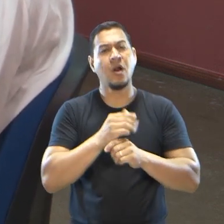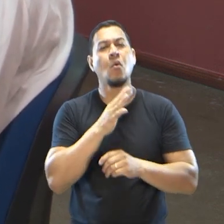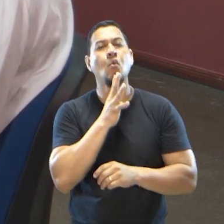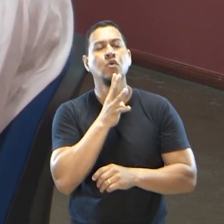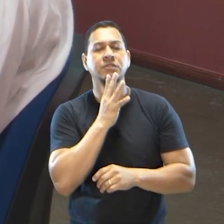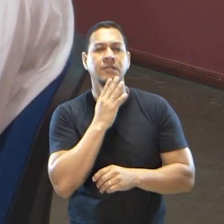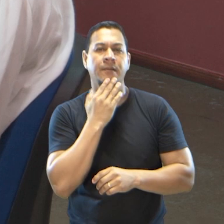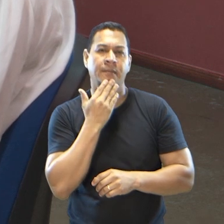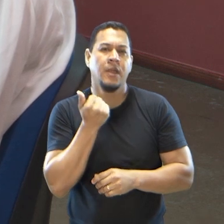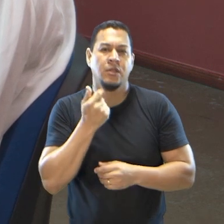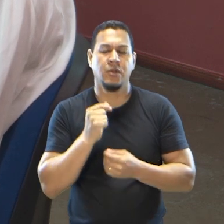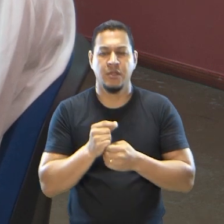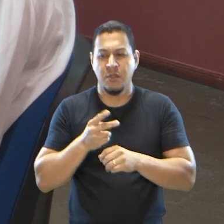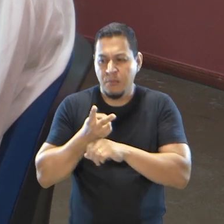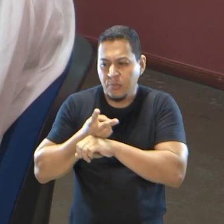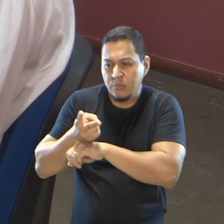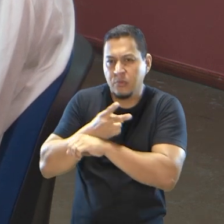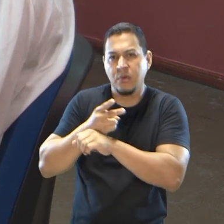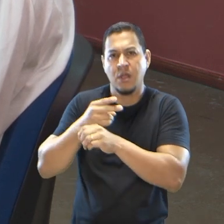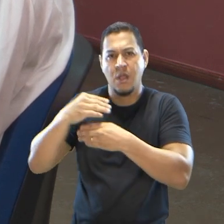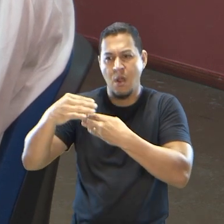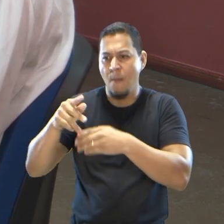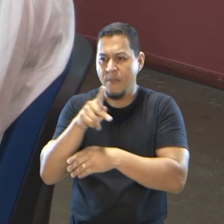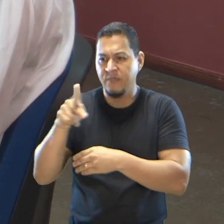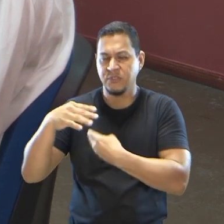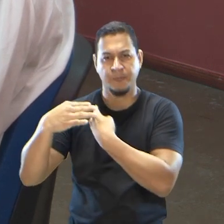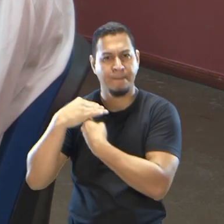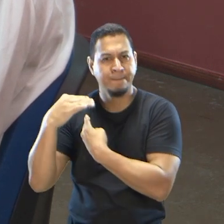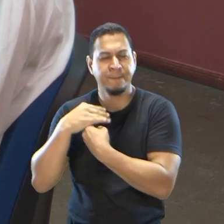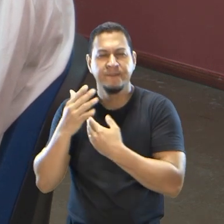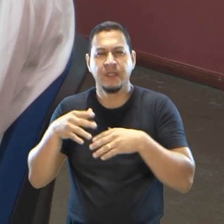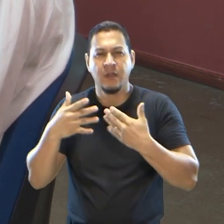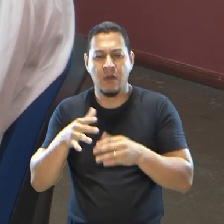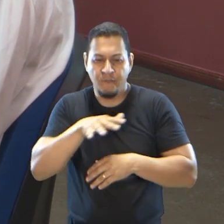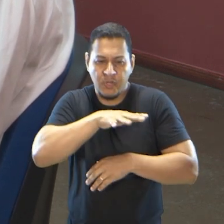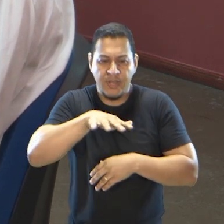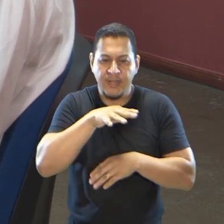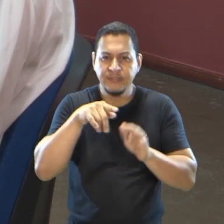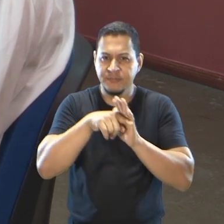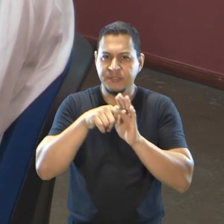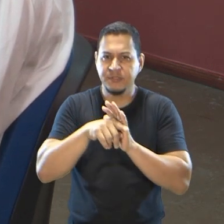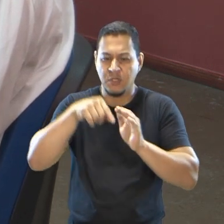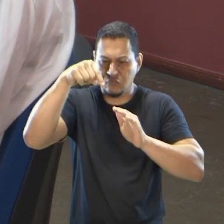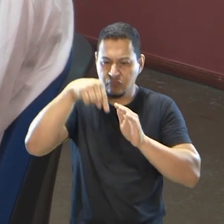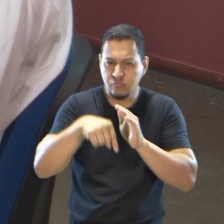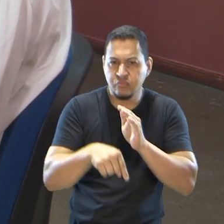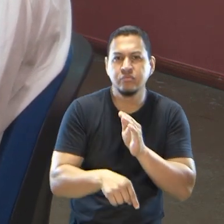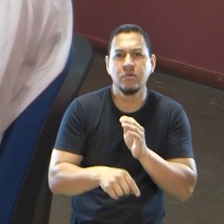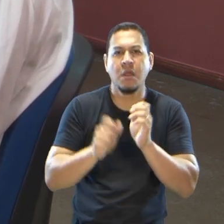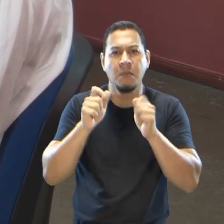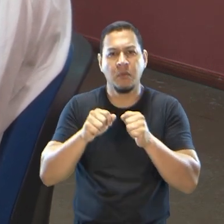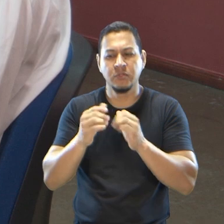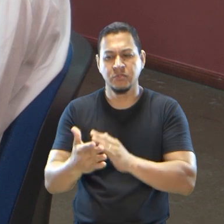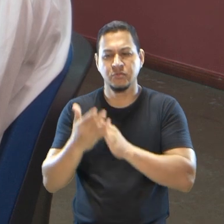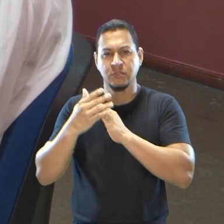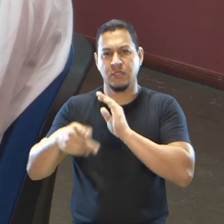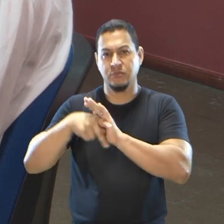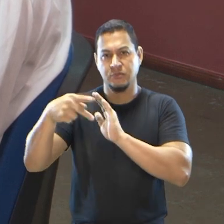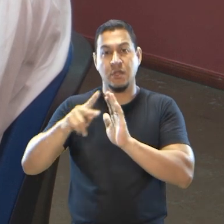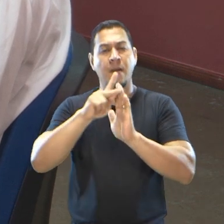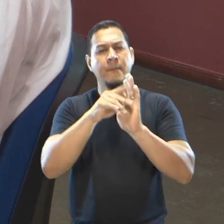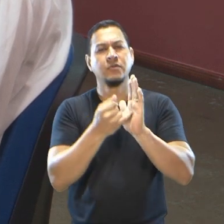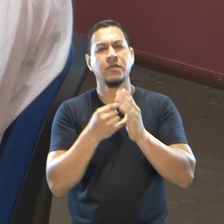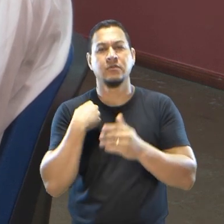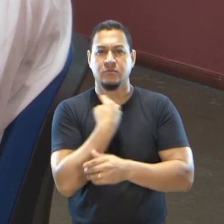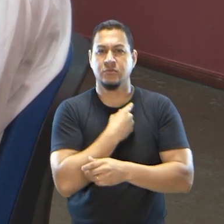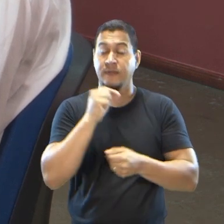para conhecer, também procurar um orientador, ver qual é as linhas de pesquisas aprofundadas, né, quais são os projetos que